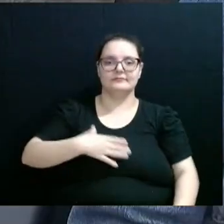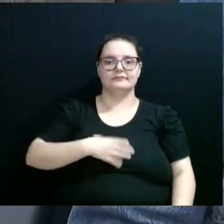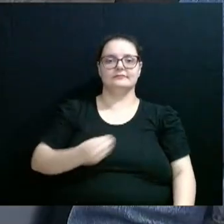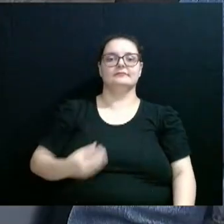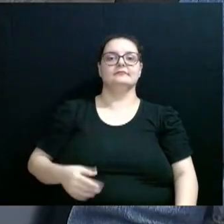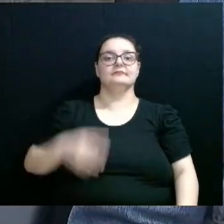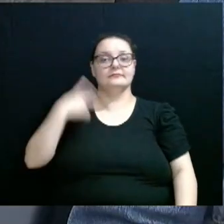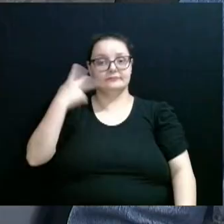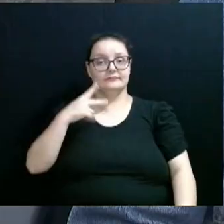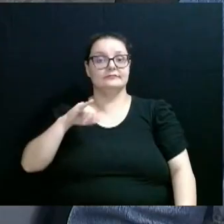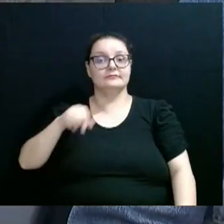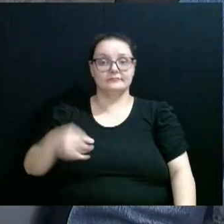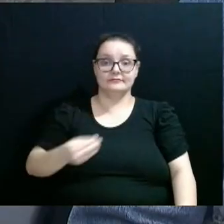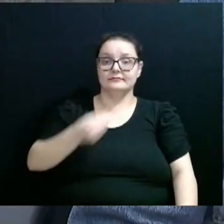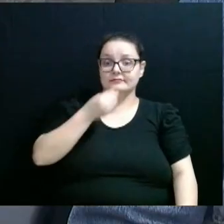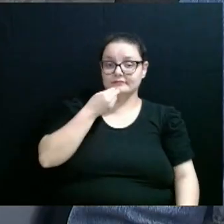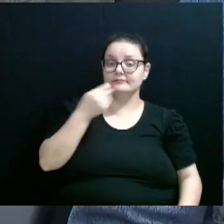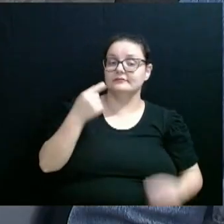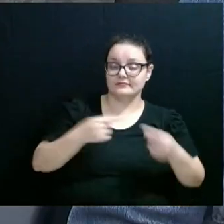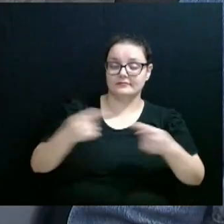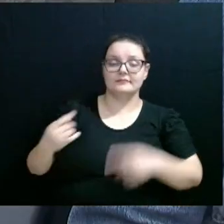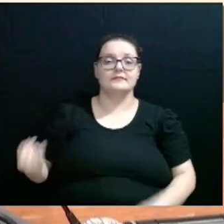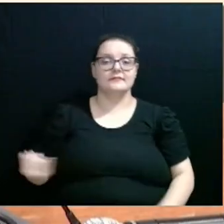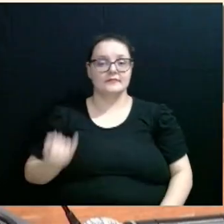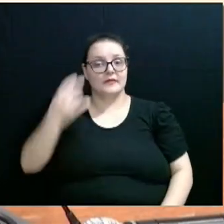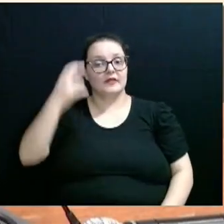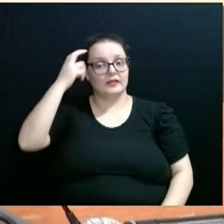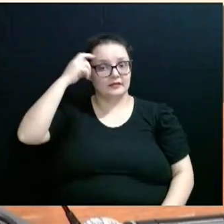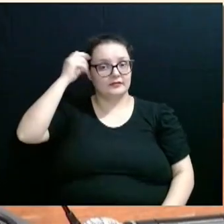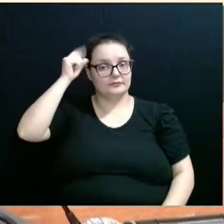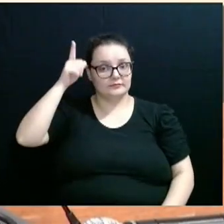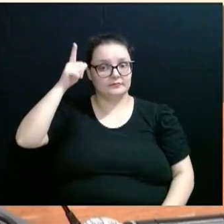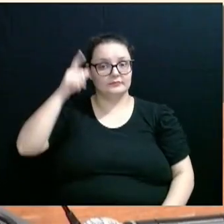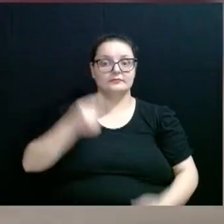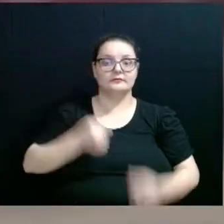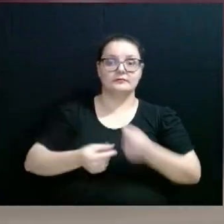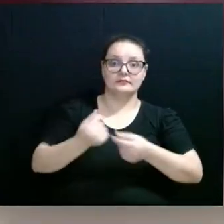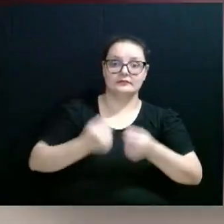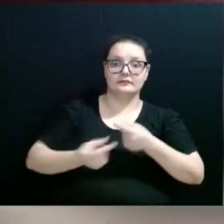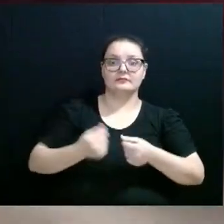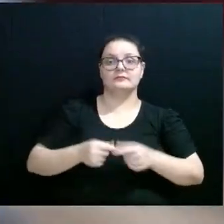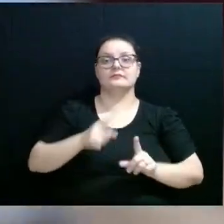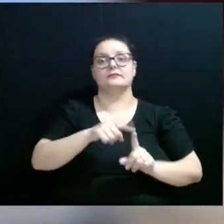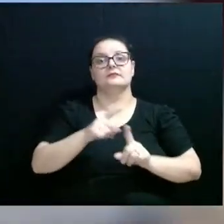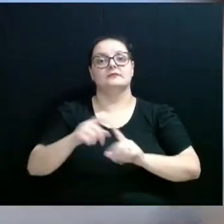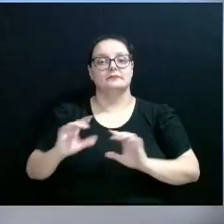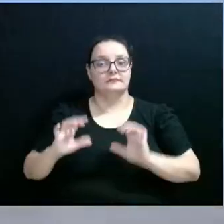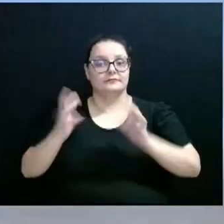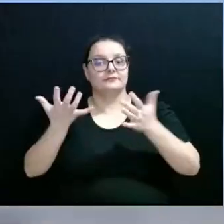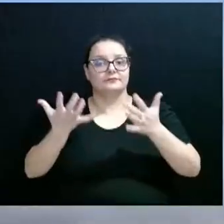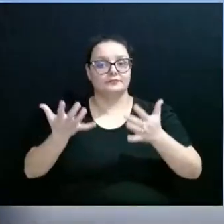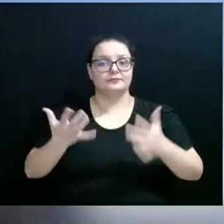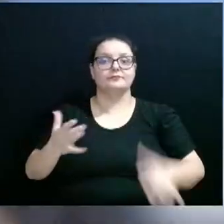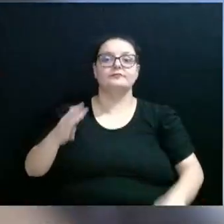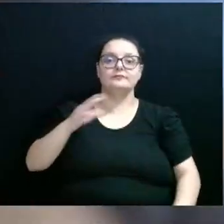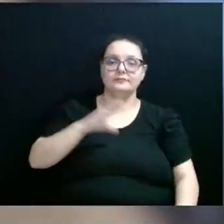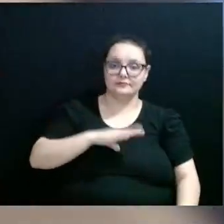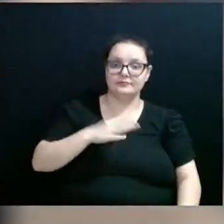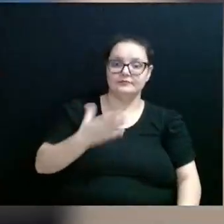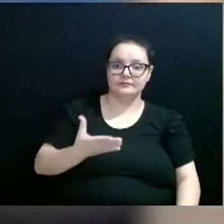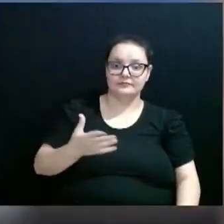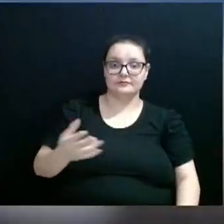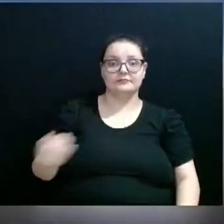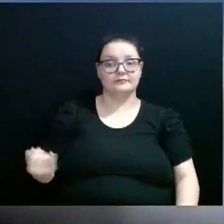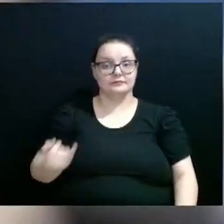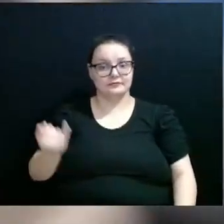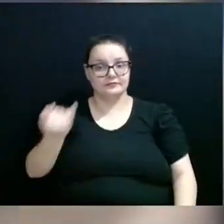oportunidade para debater a importância cultural e econômica desse tipo de evento para a cidade e relevante para